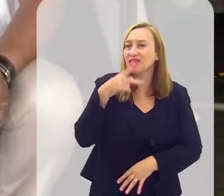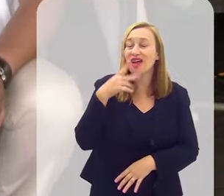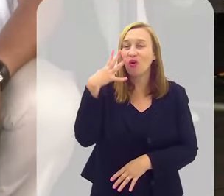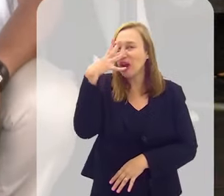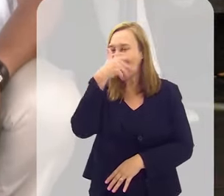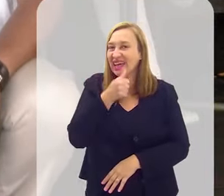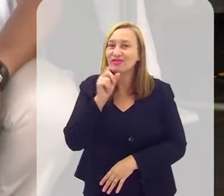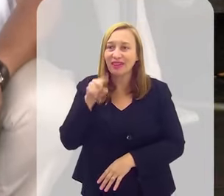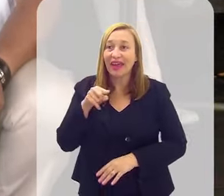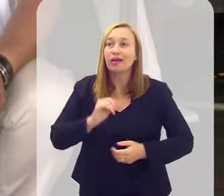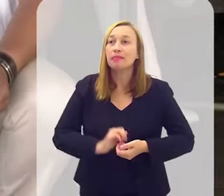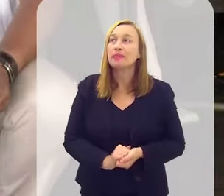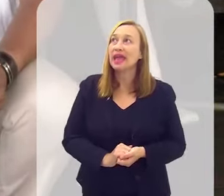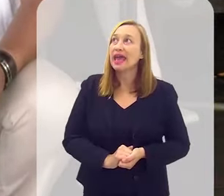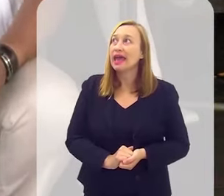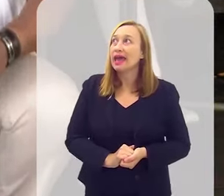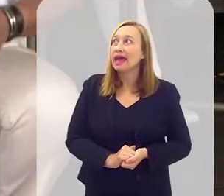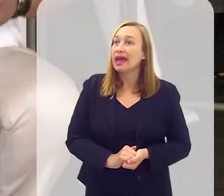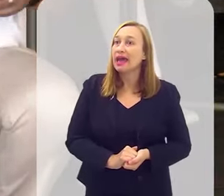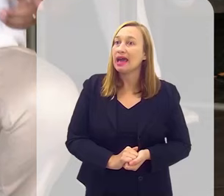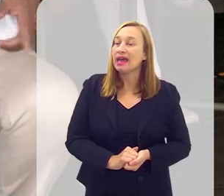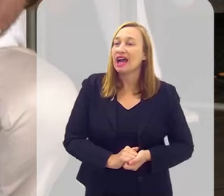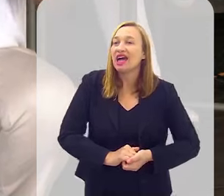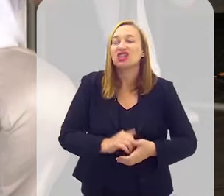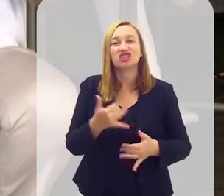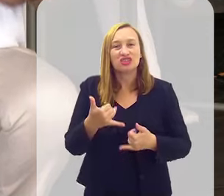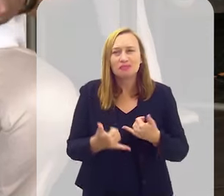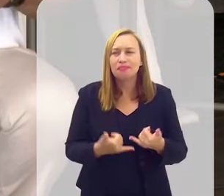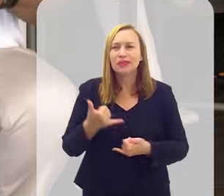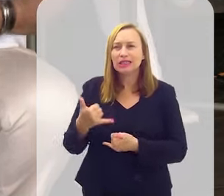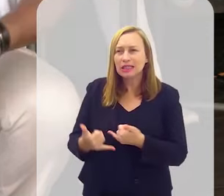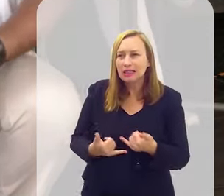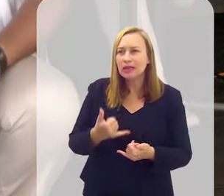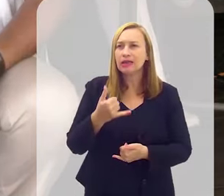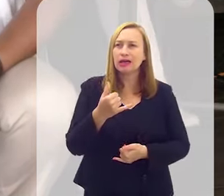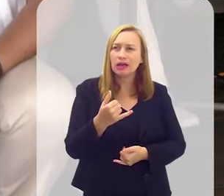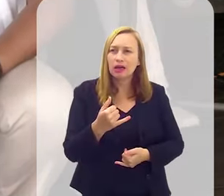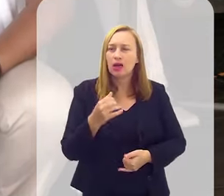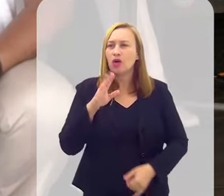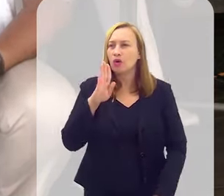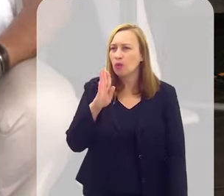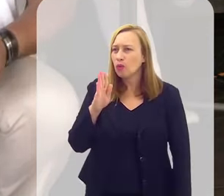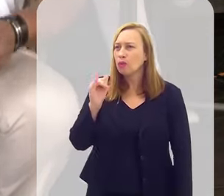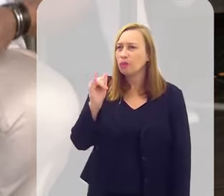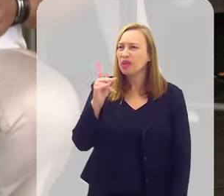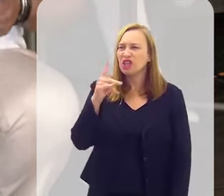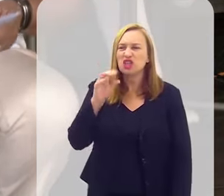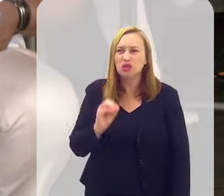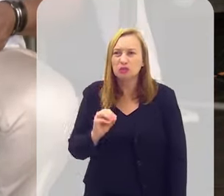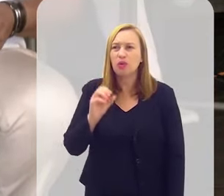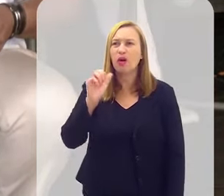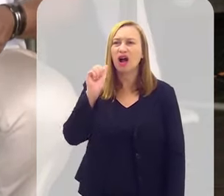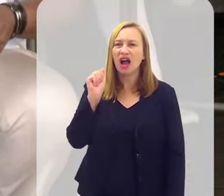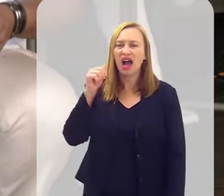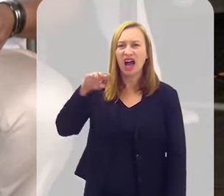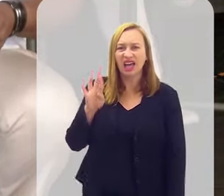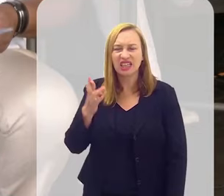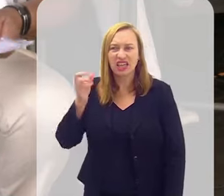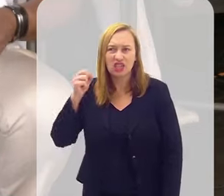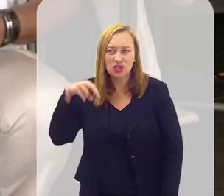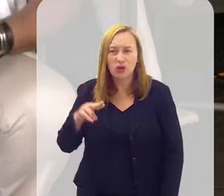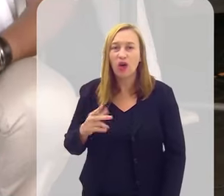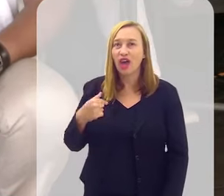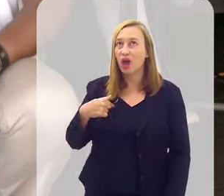foram lindas não é a gente eu tava brincando até com o Bispo Anderson sobre eu sou apaixonado por